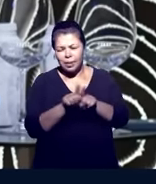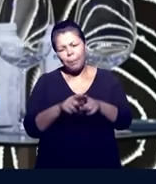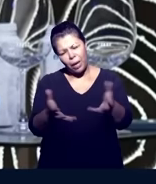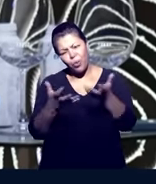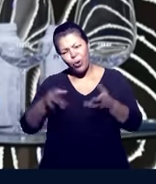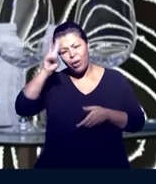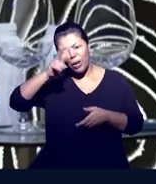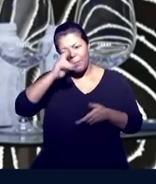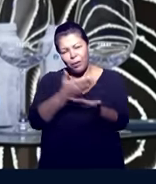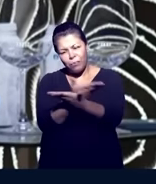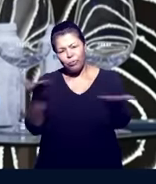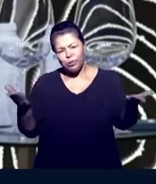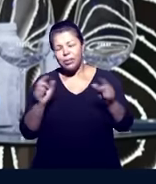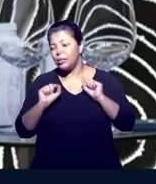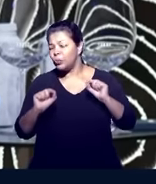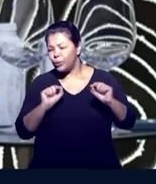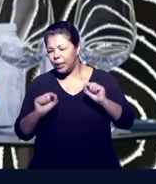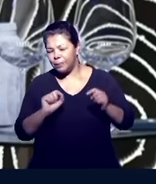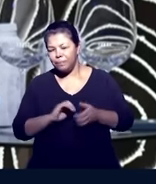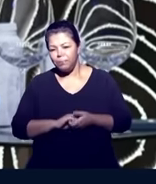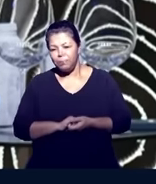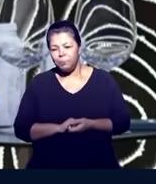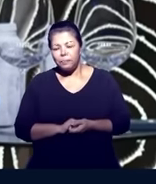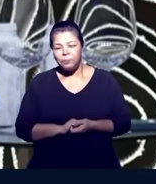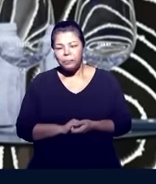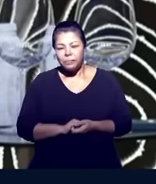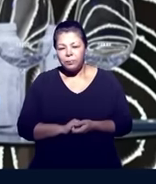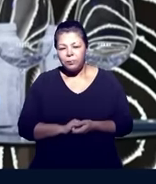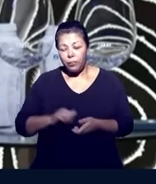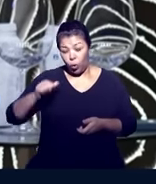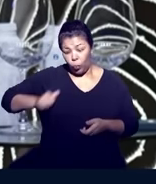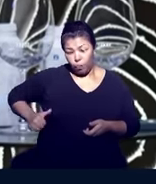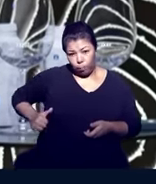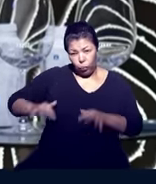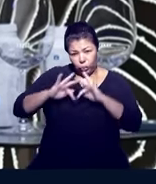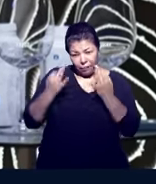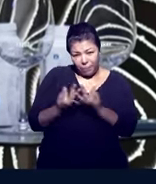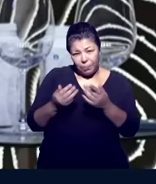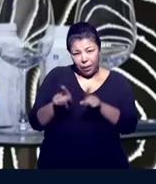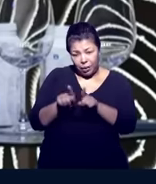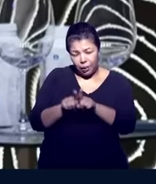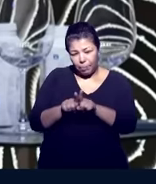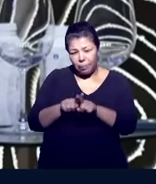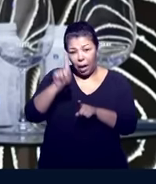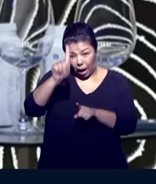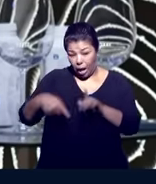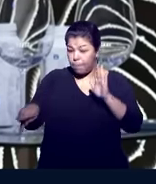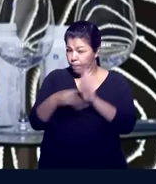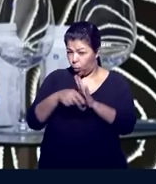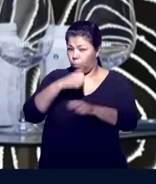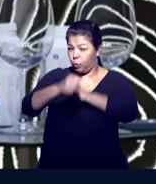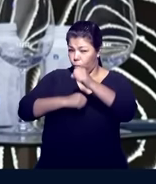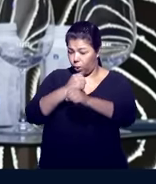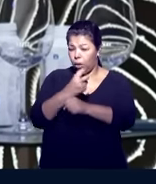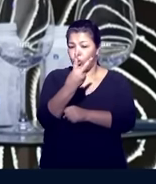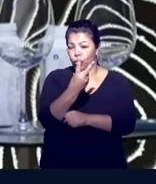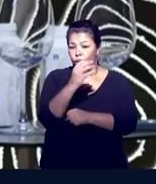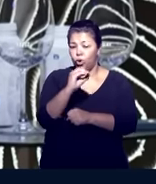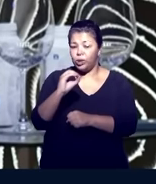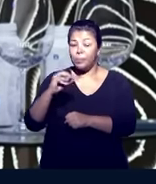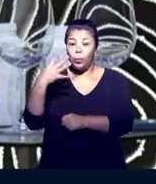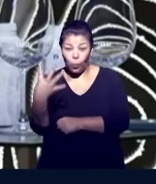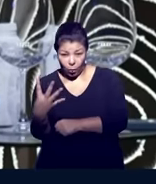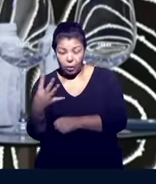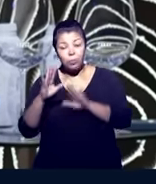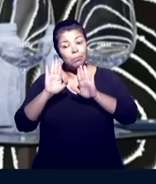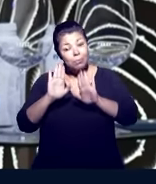lembrar a todos que o bolsa família ele é de 2004 mas